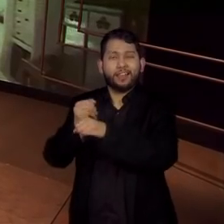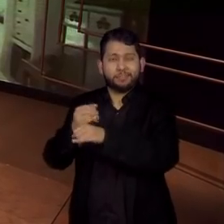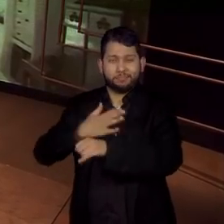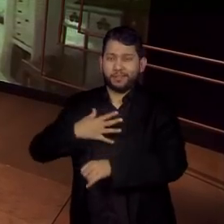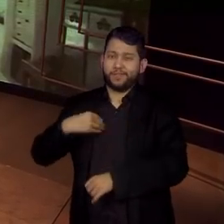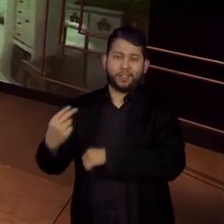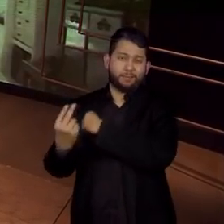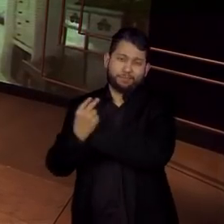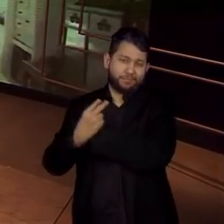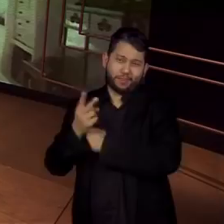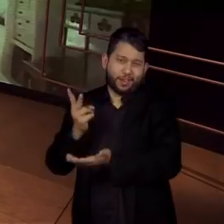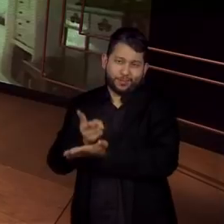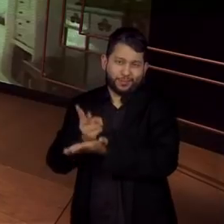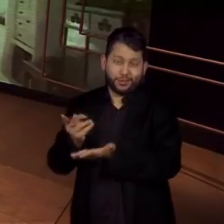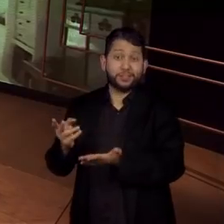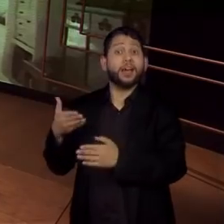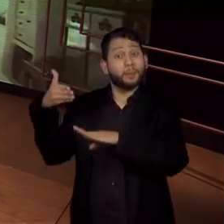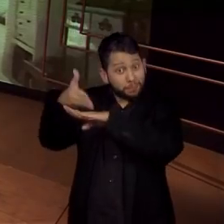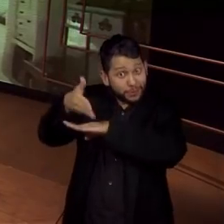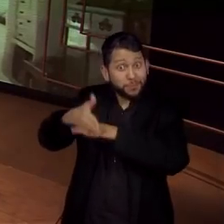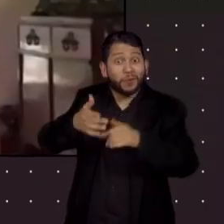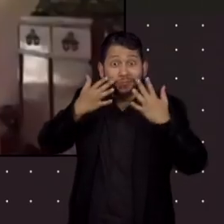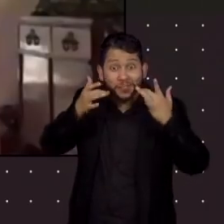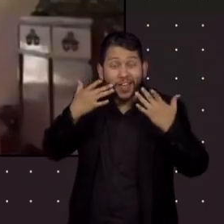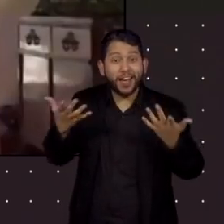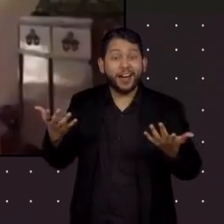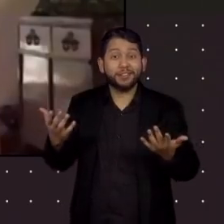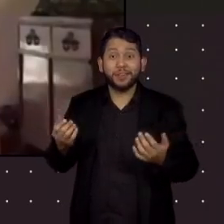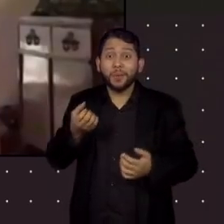desse espetáculo e foi uma grande